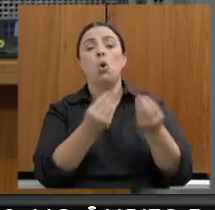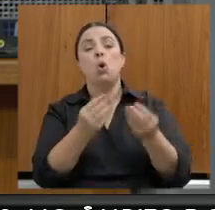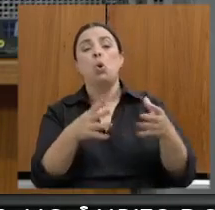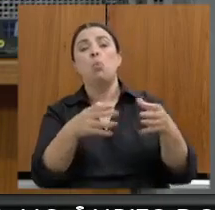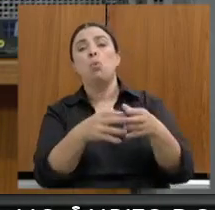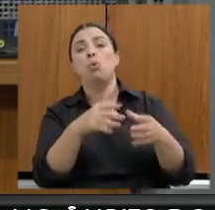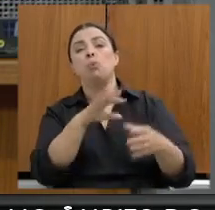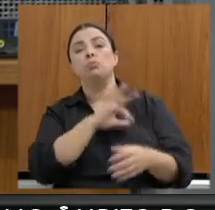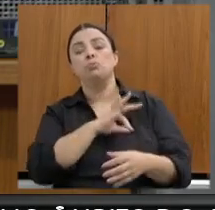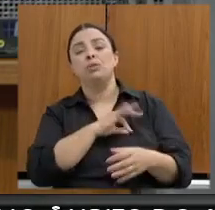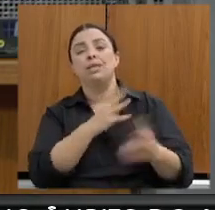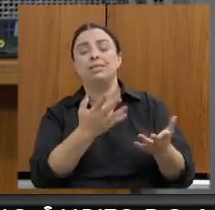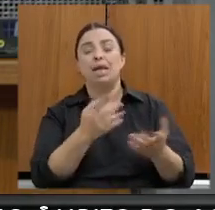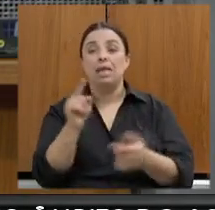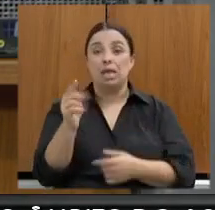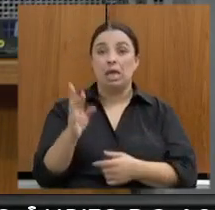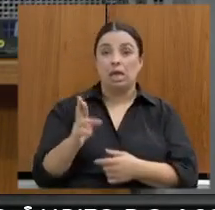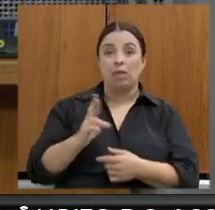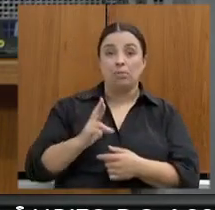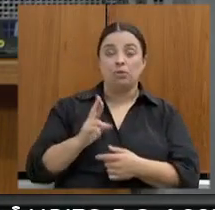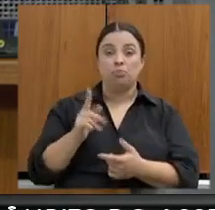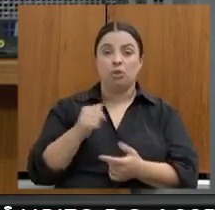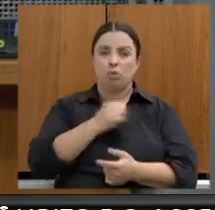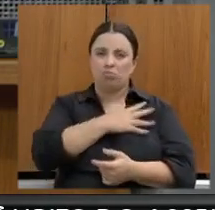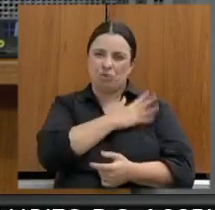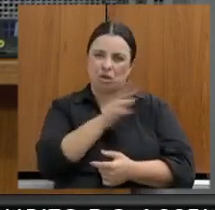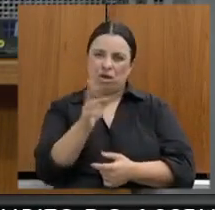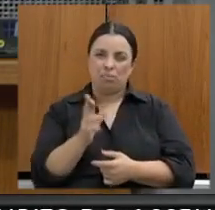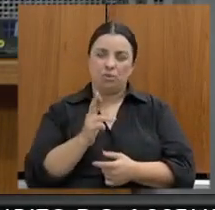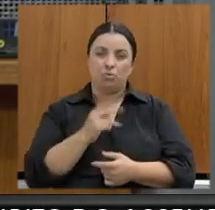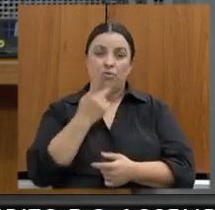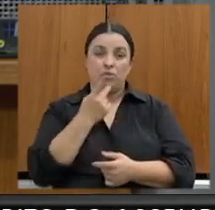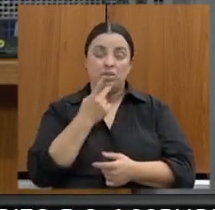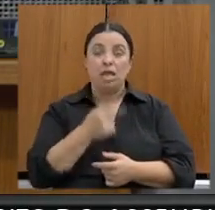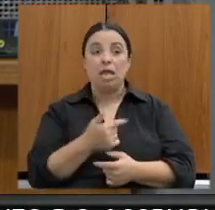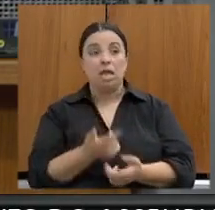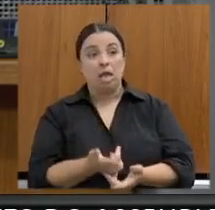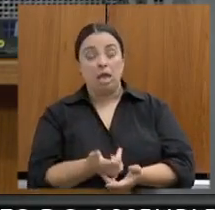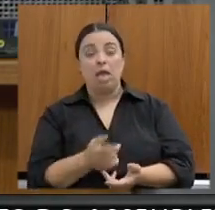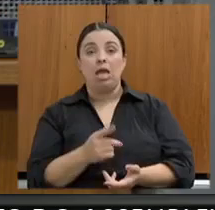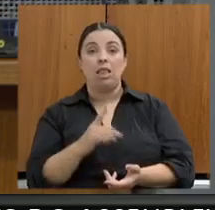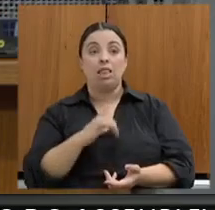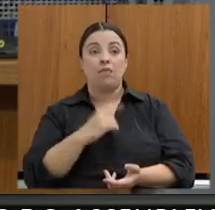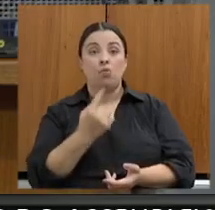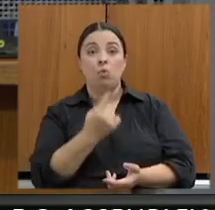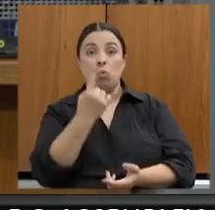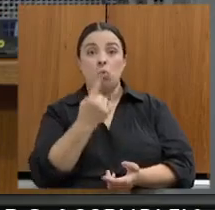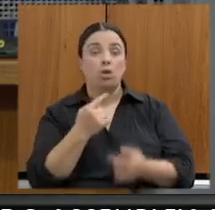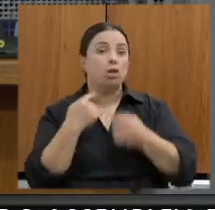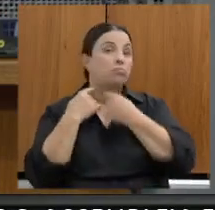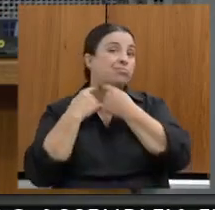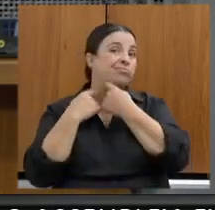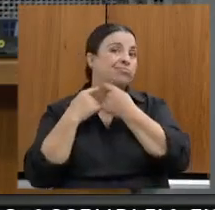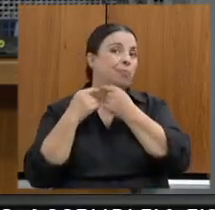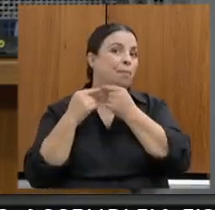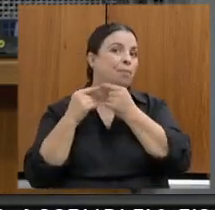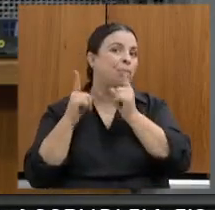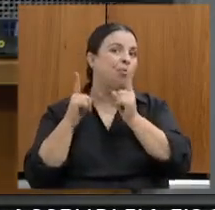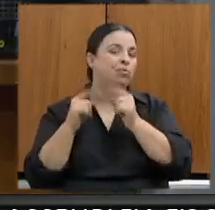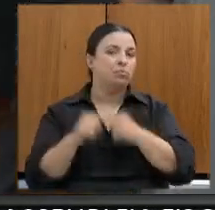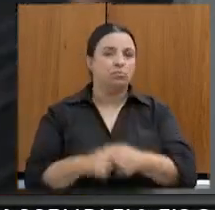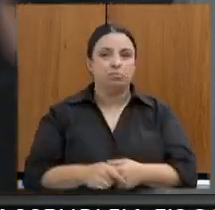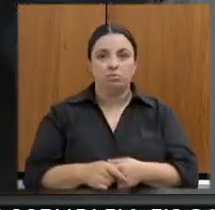do juntos comandantes falar comigo um dos coronéis falar que não teve rompido uma artéria é uma coisa